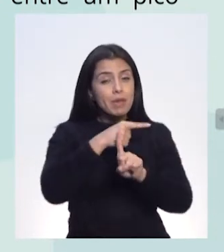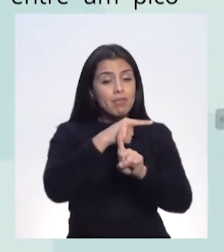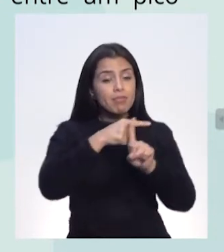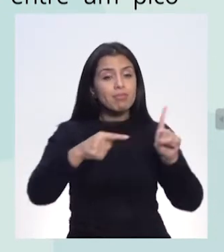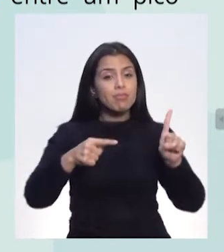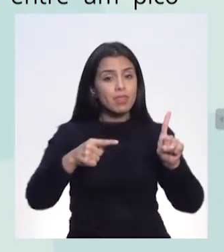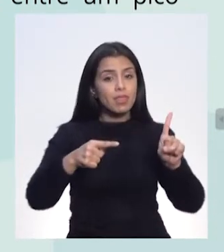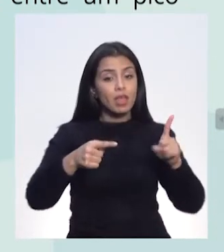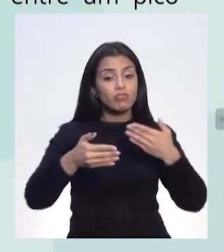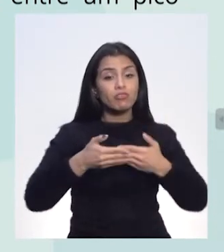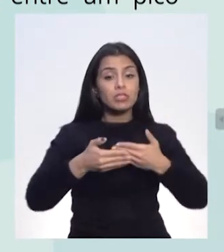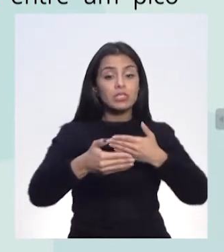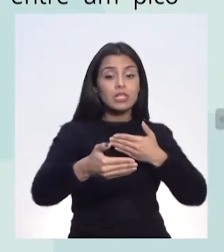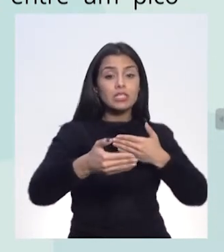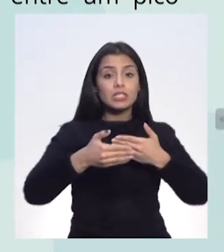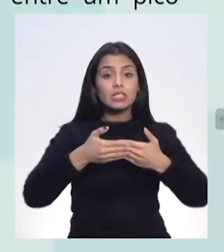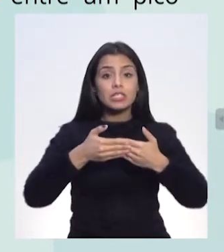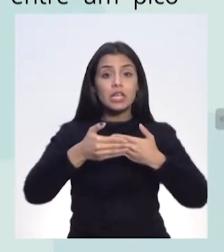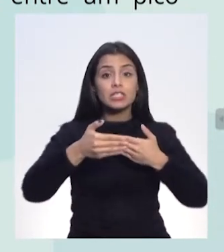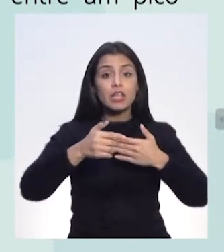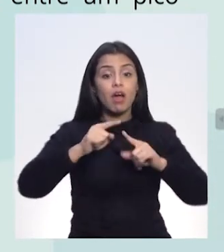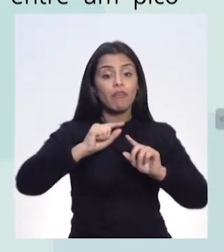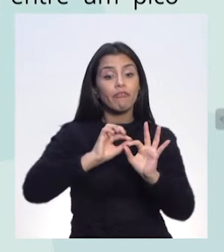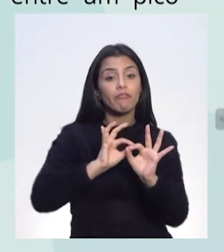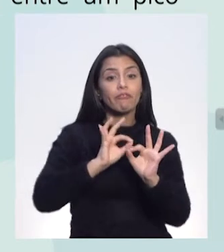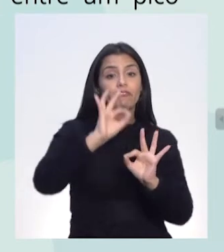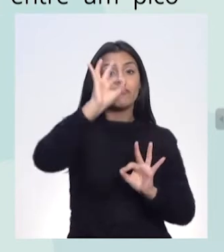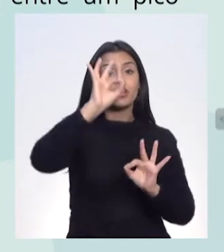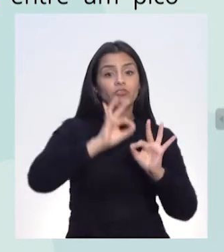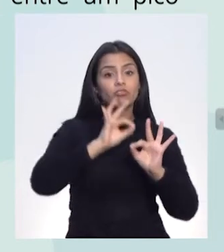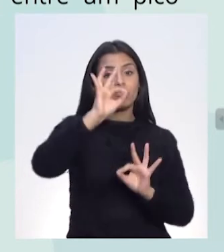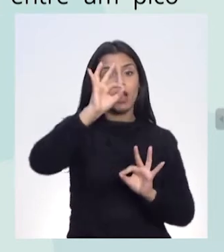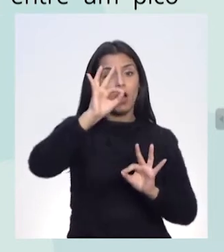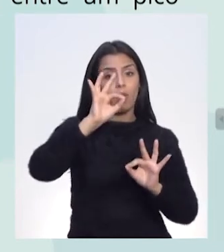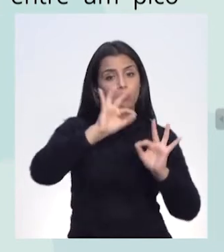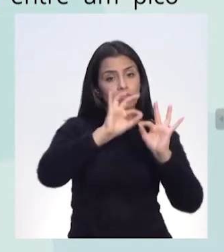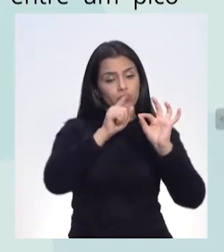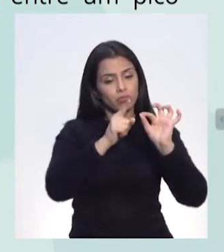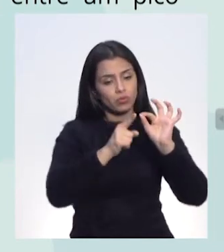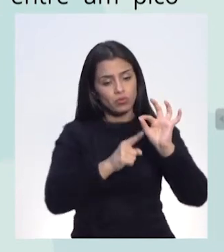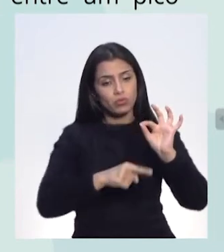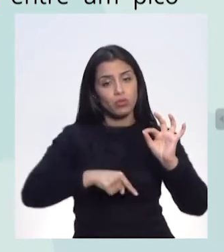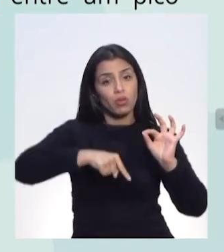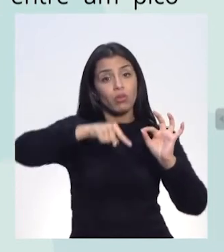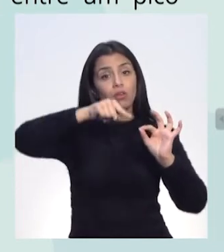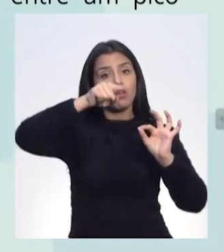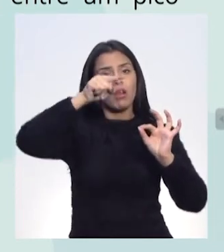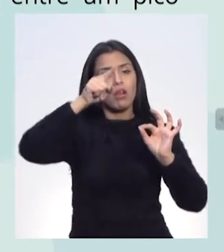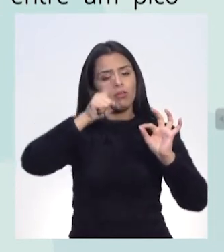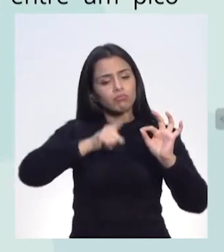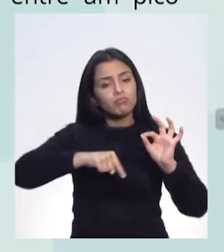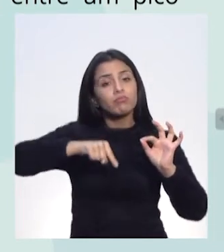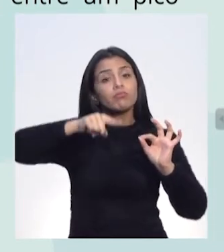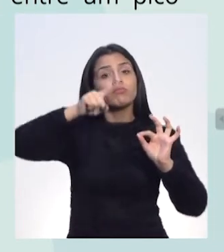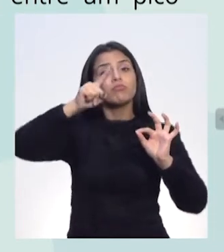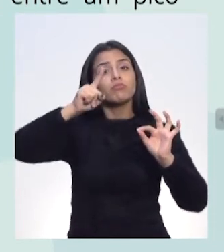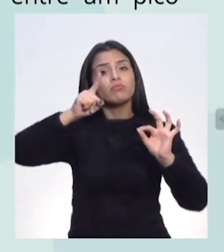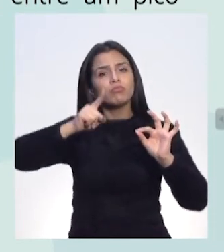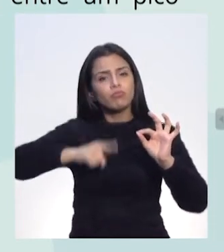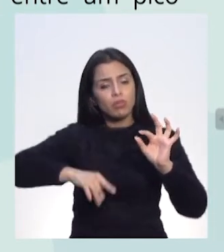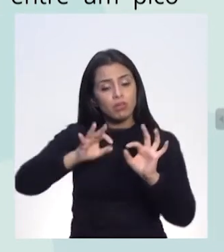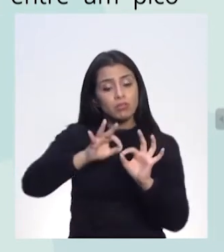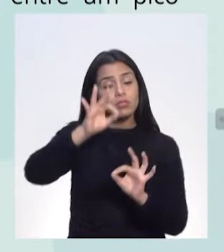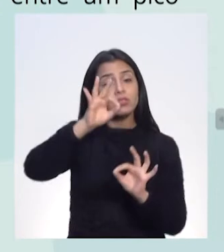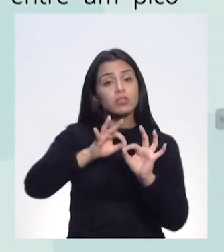distância vertical entre um pico inferior e um pico superior.